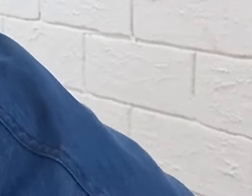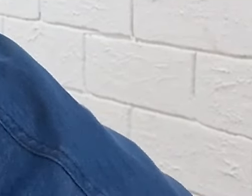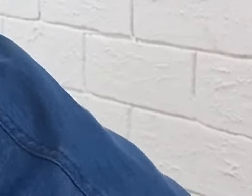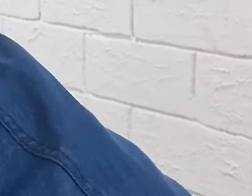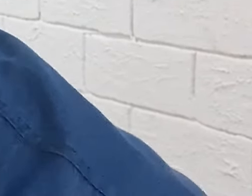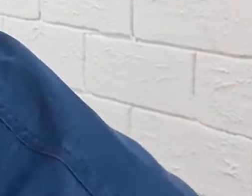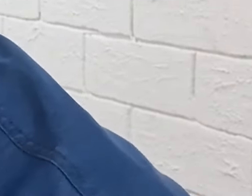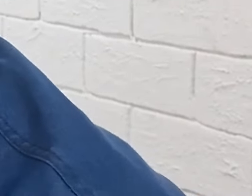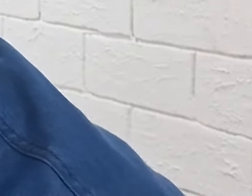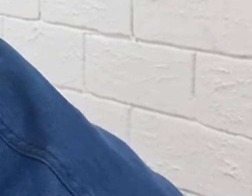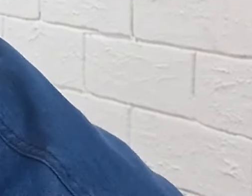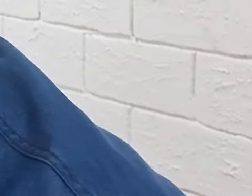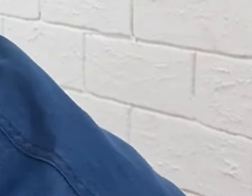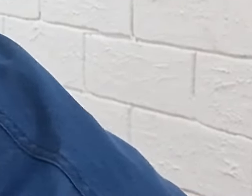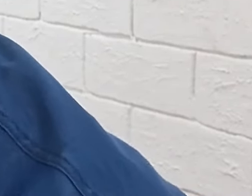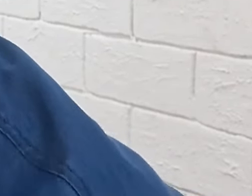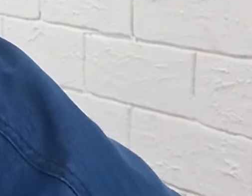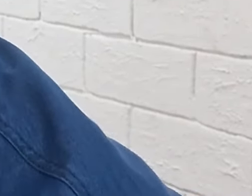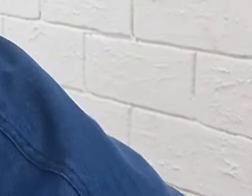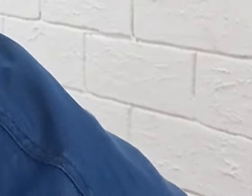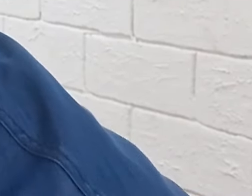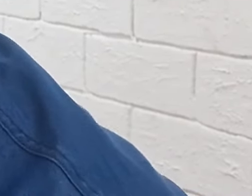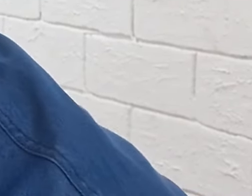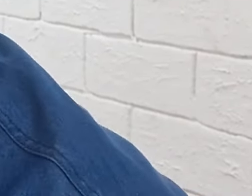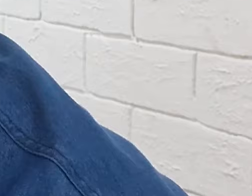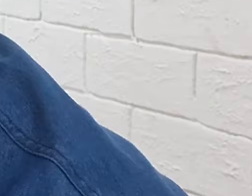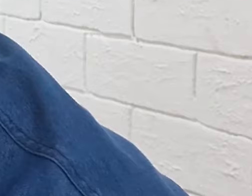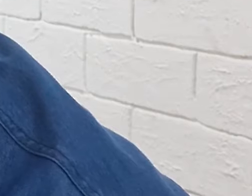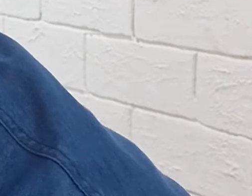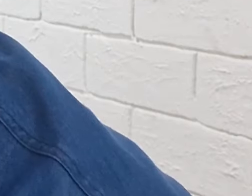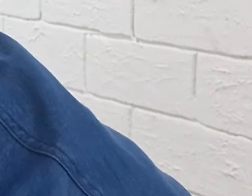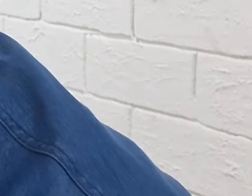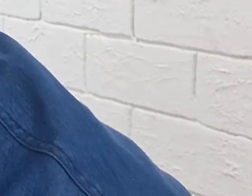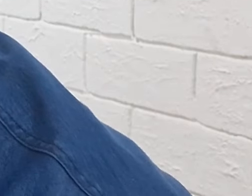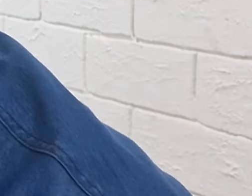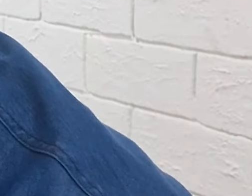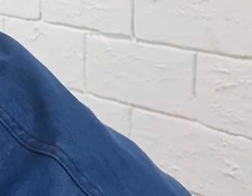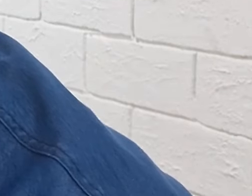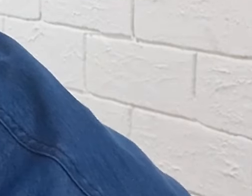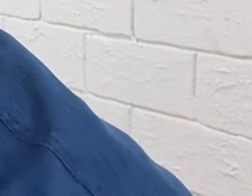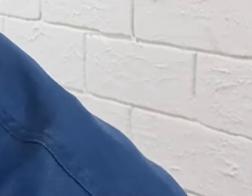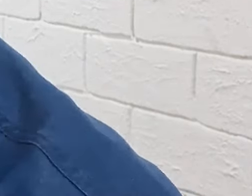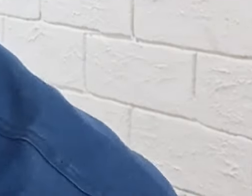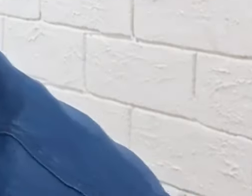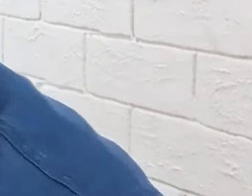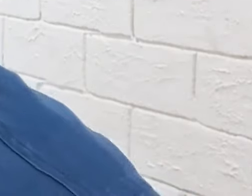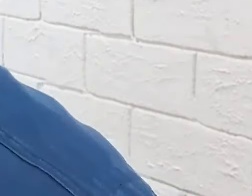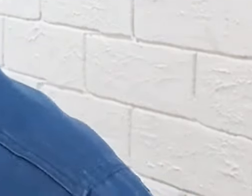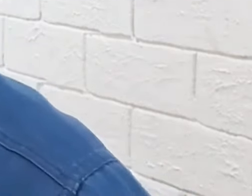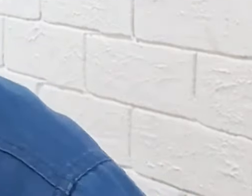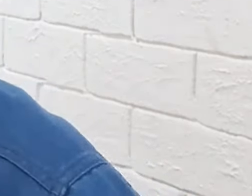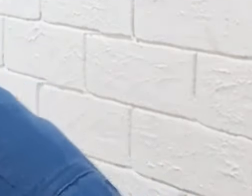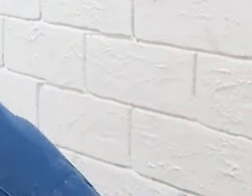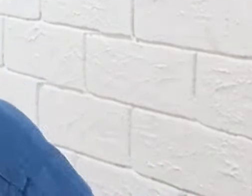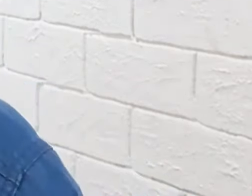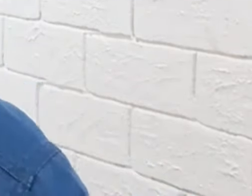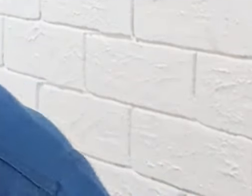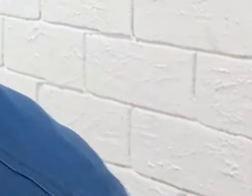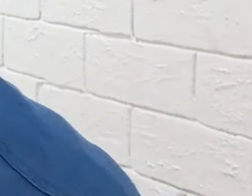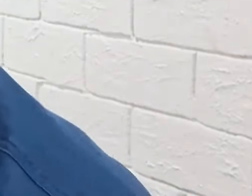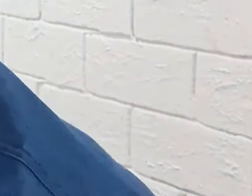aí o seu parecer, o que que ele acha de igrejas que têm parede preta, né? Hoje as